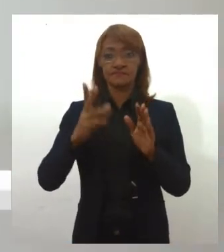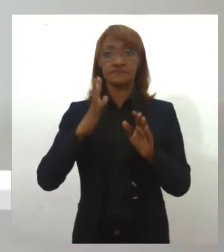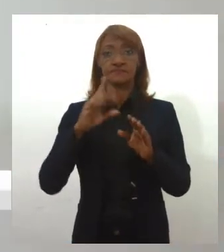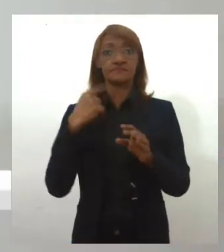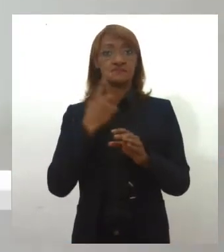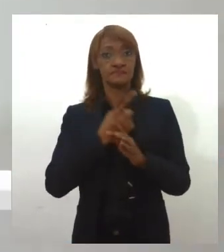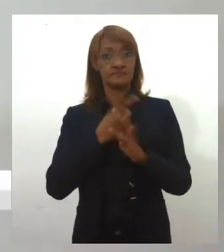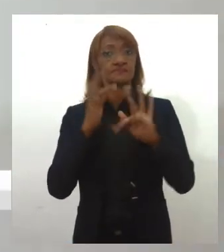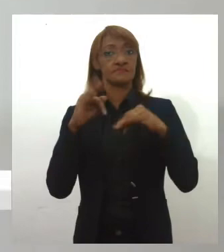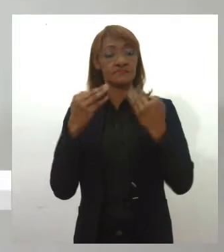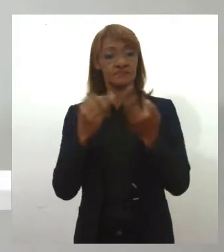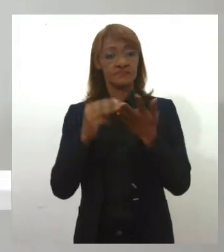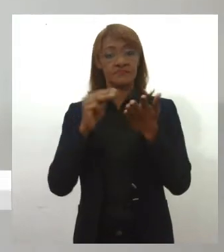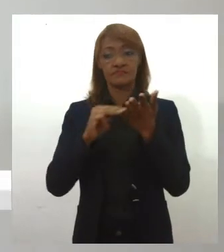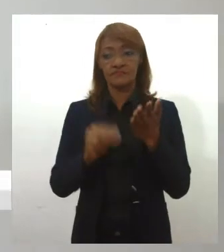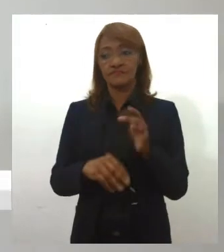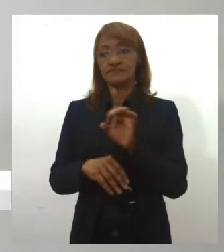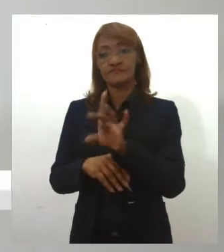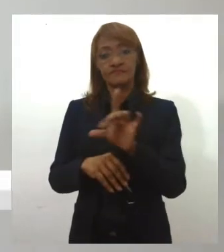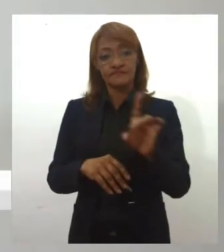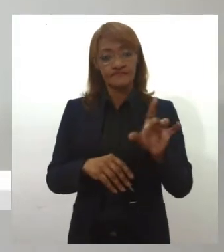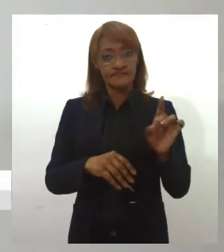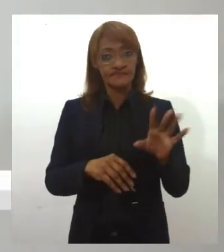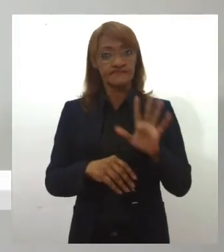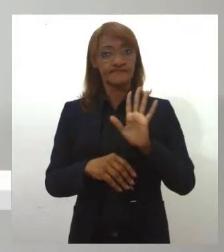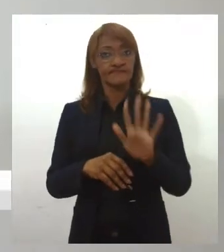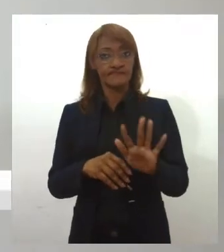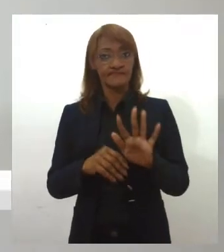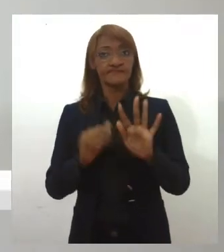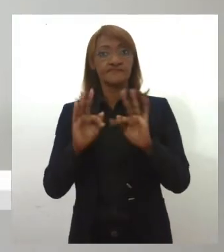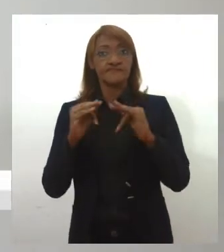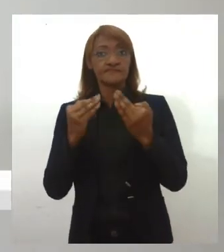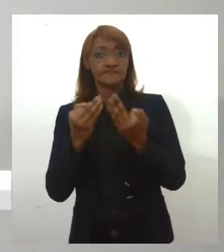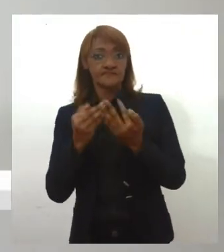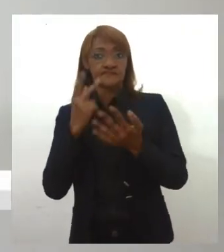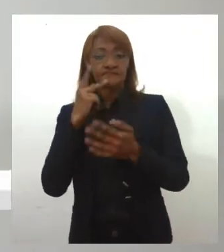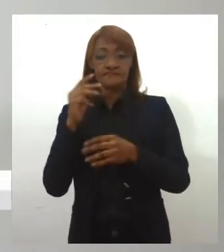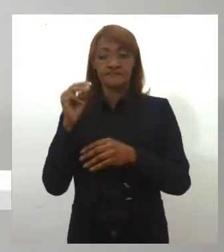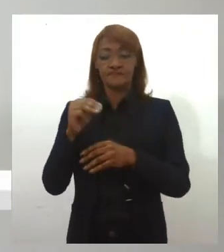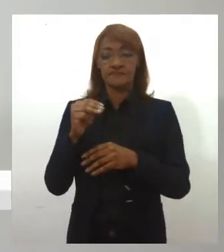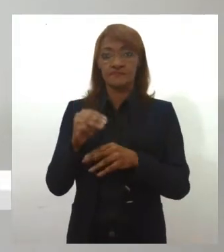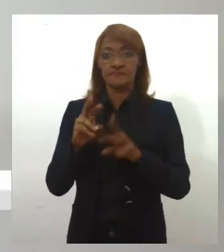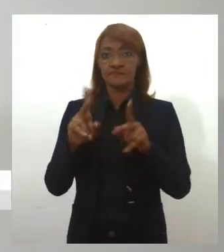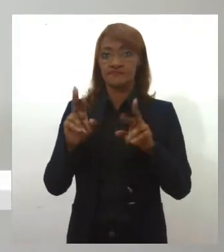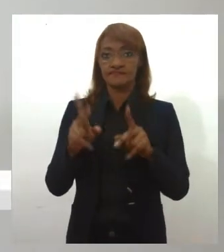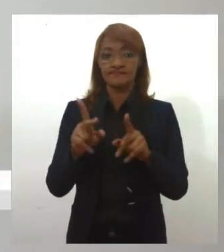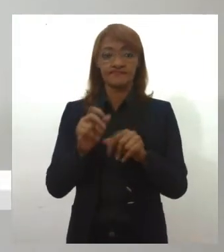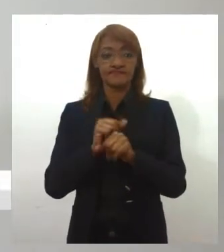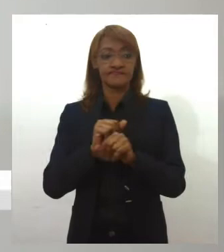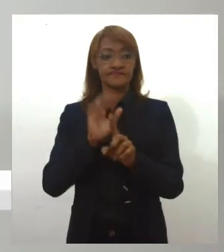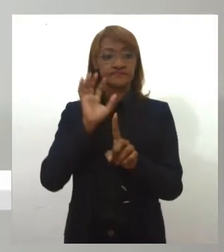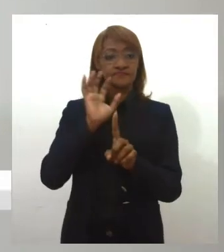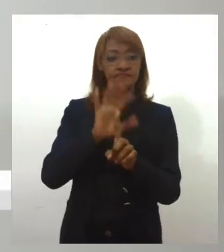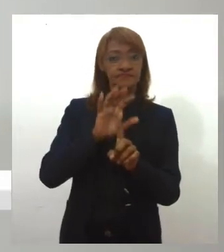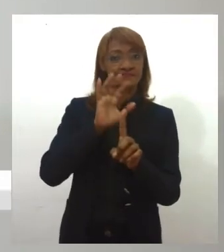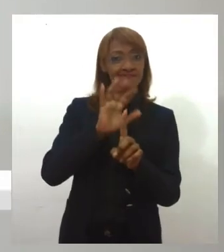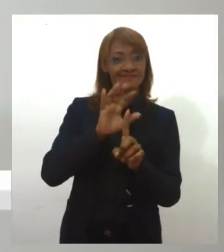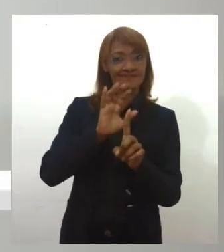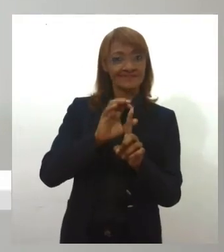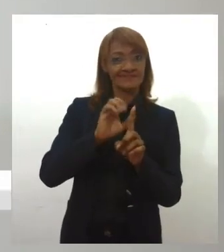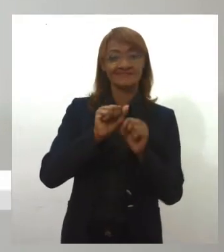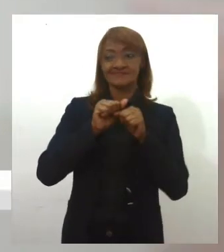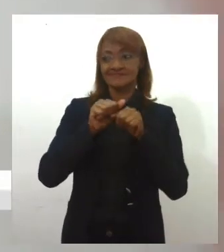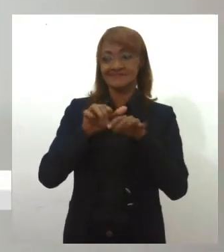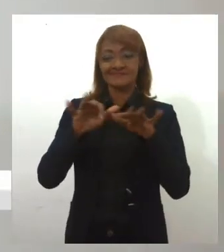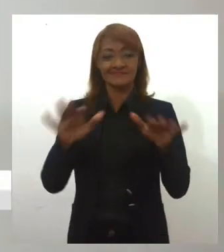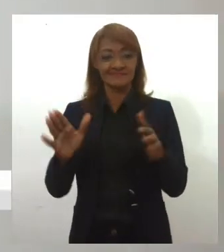mesmo, cada pai vai desenvolvendo a sua maneira, a gente termina influenciando uns aos outros quando a gente, aí vem pais te